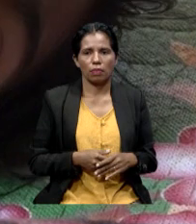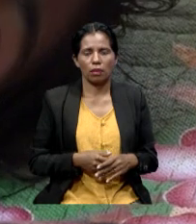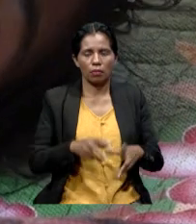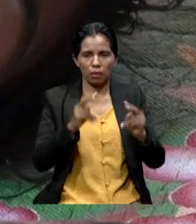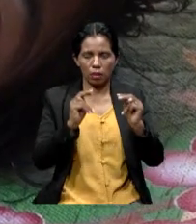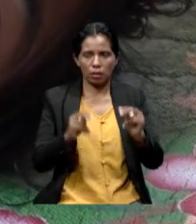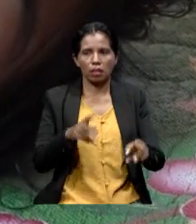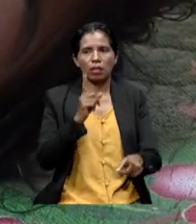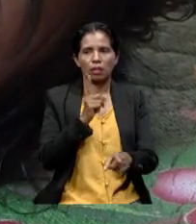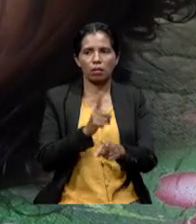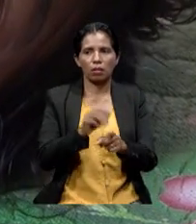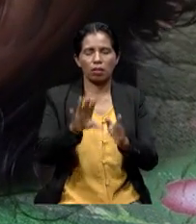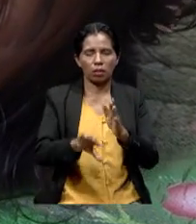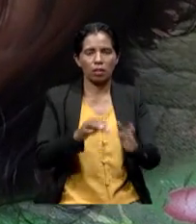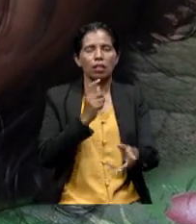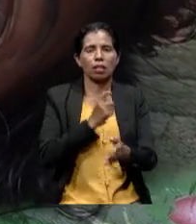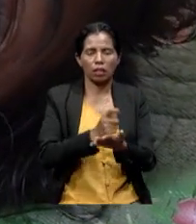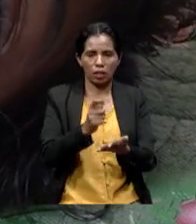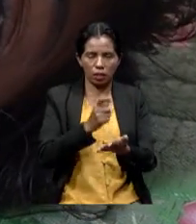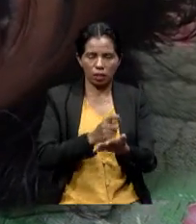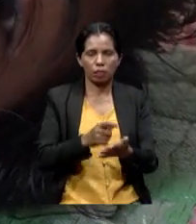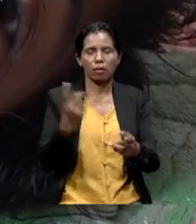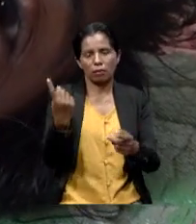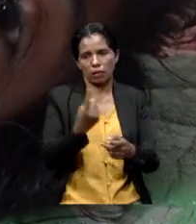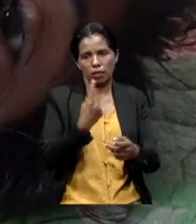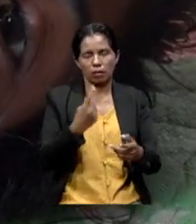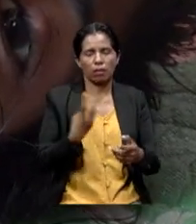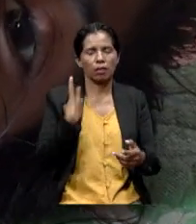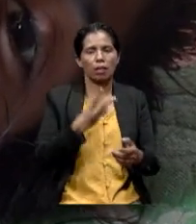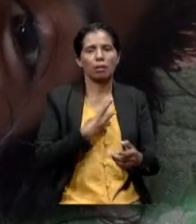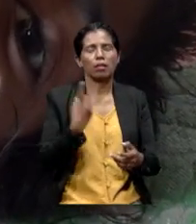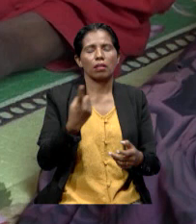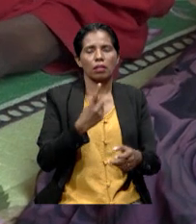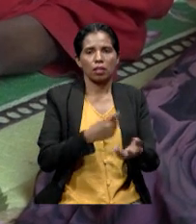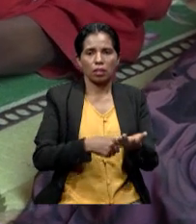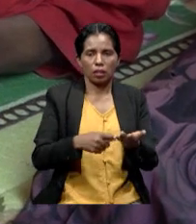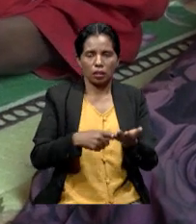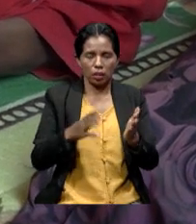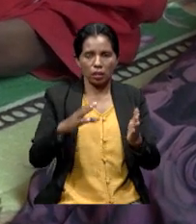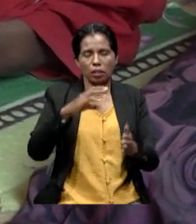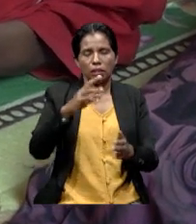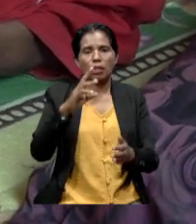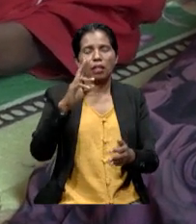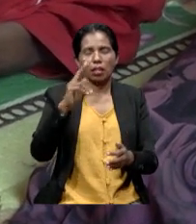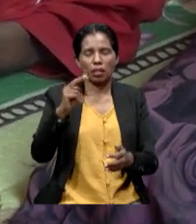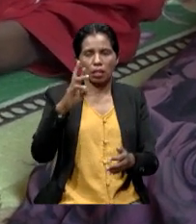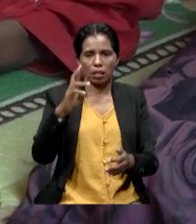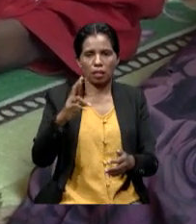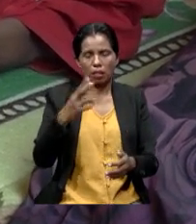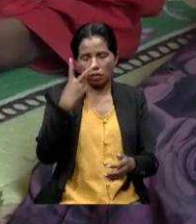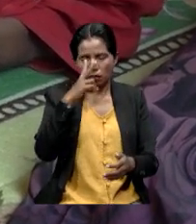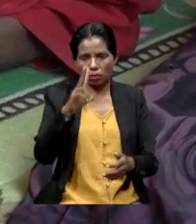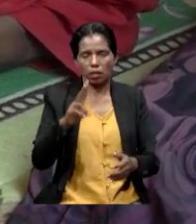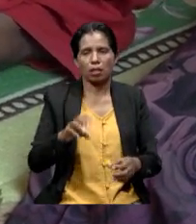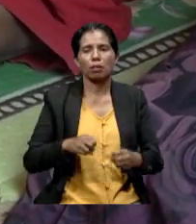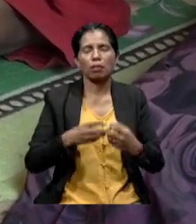precisa tebes a tu retan terapia, me bei. Nebe, a mi sempre, e a técnica se via tumba e a comunidade, O insama que tu